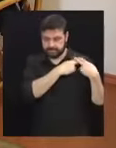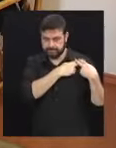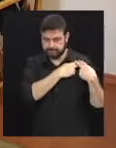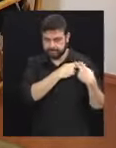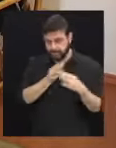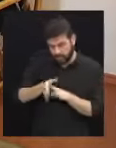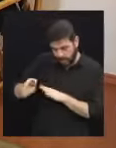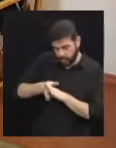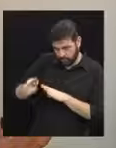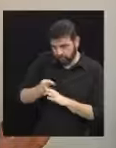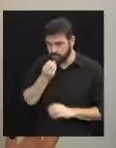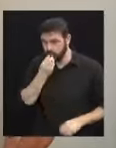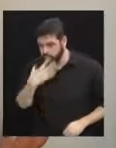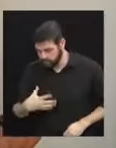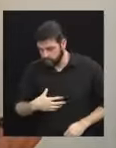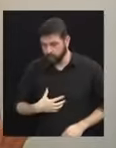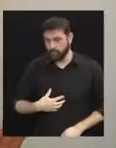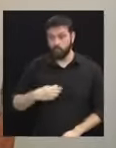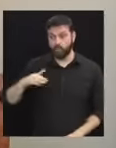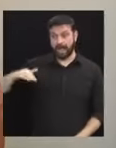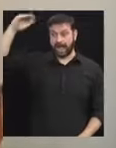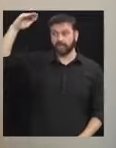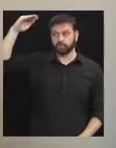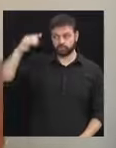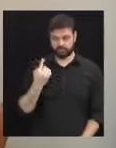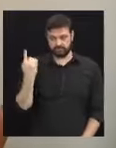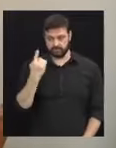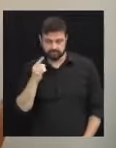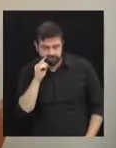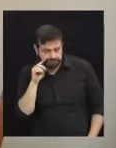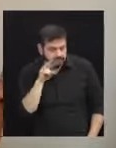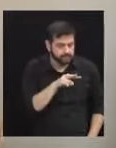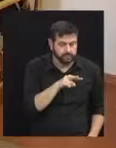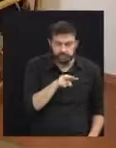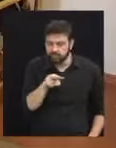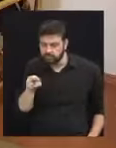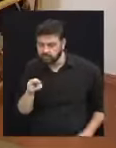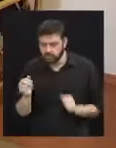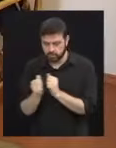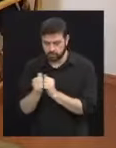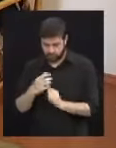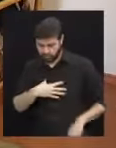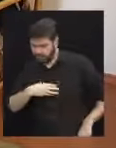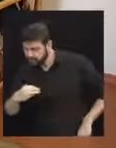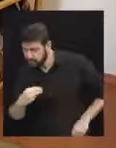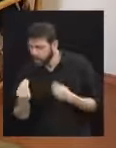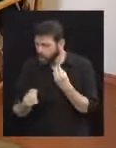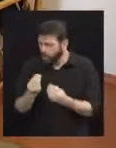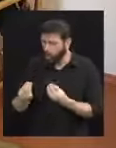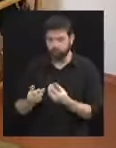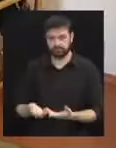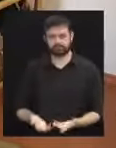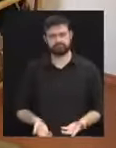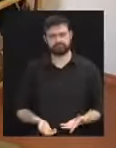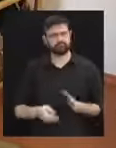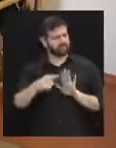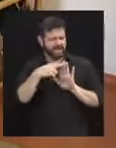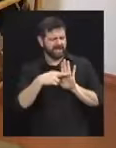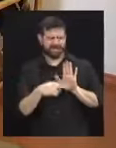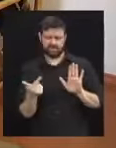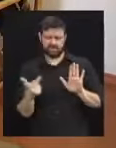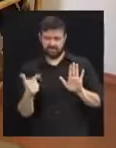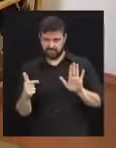dica legal ou não necessariamente o ideal é não levar a criança junto? Não tem uma regra. Assim, não tem uma regra, indifere